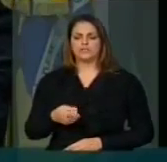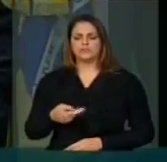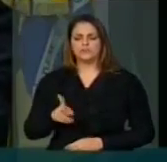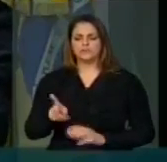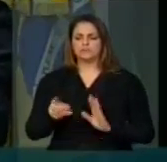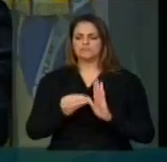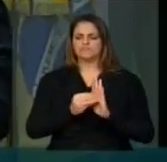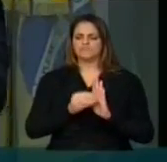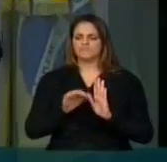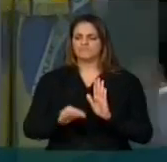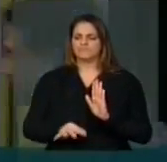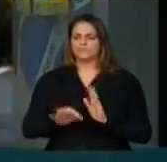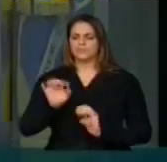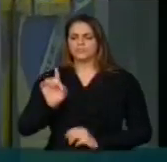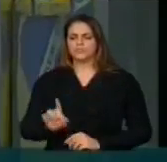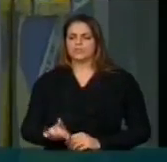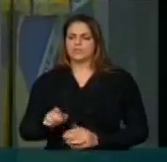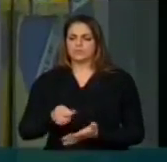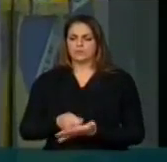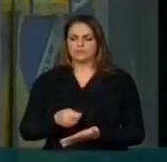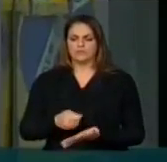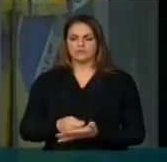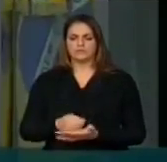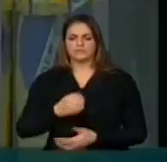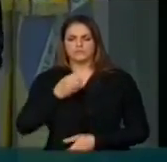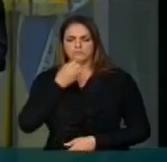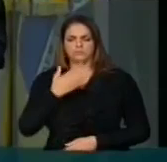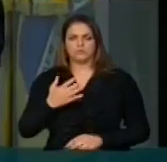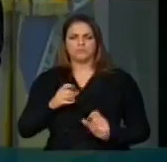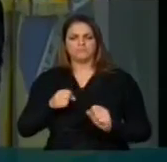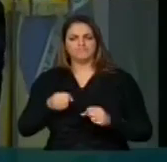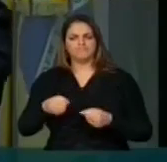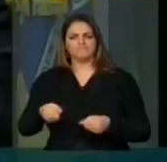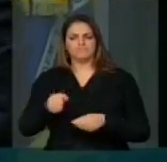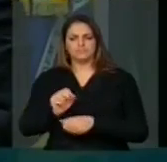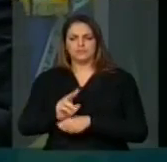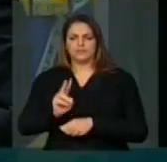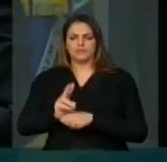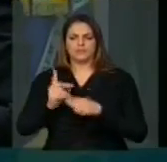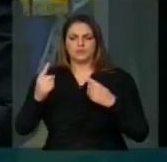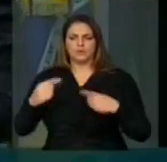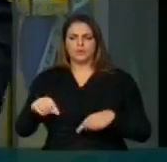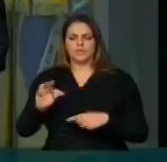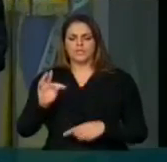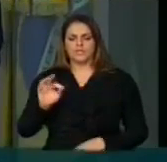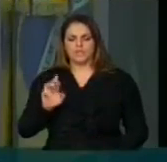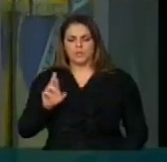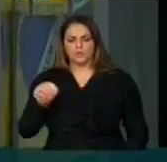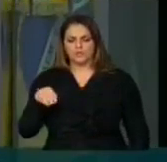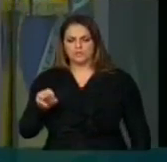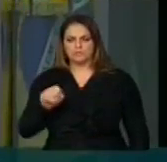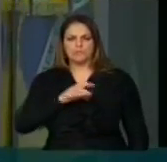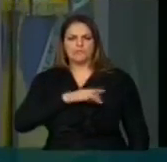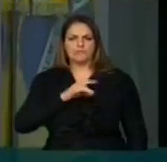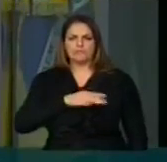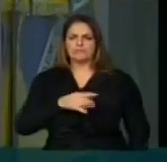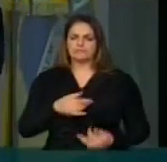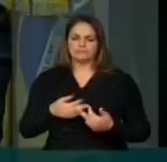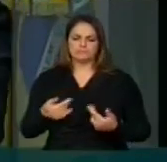cidadãos, de todos mais, ter um combate efetivo ao terror. É essa a minha proposta,